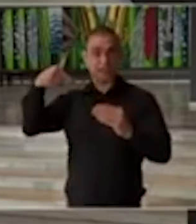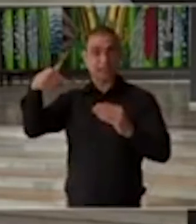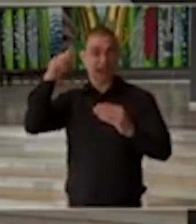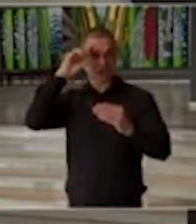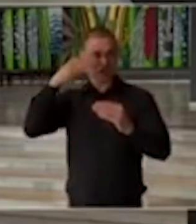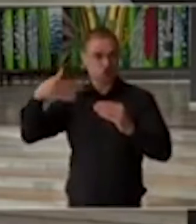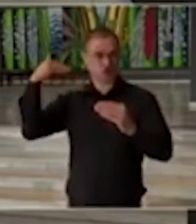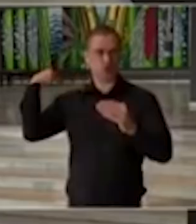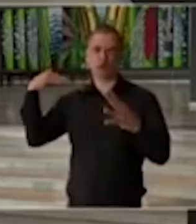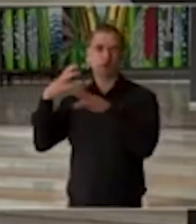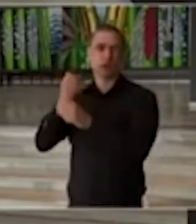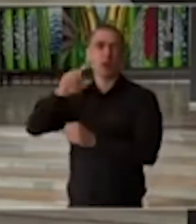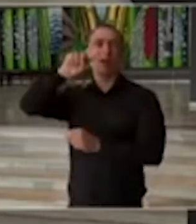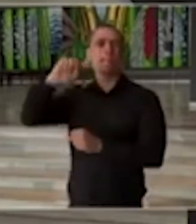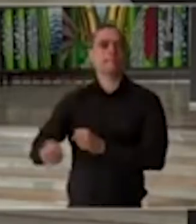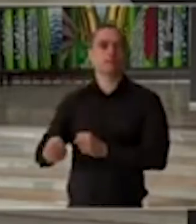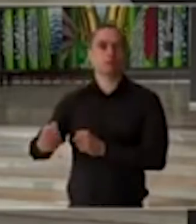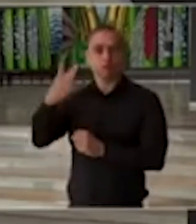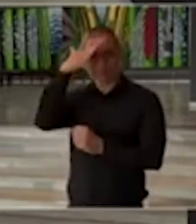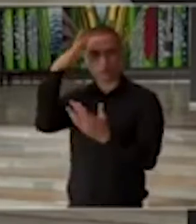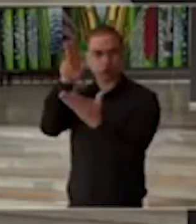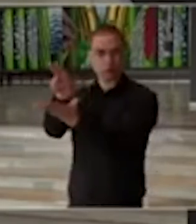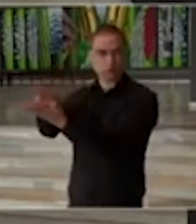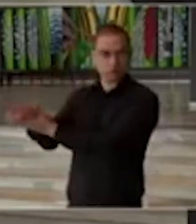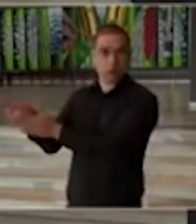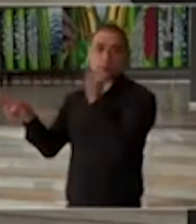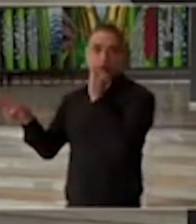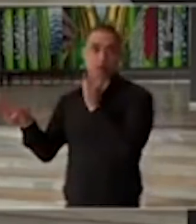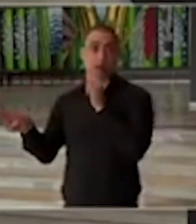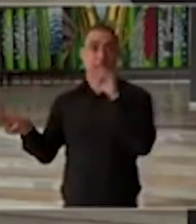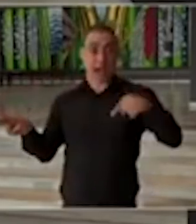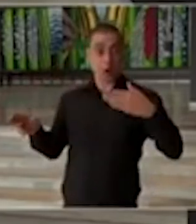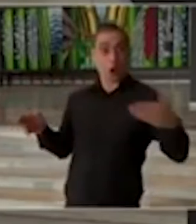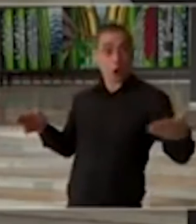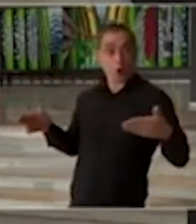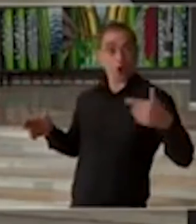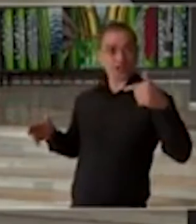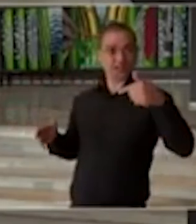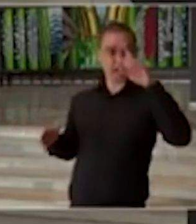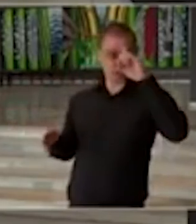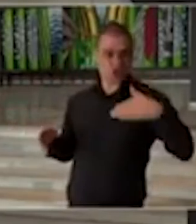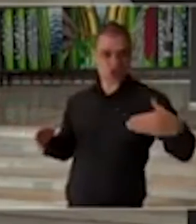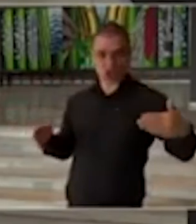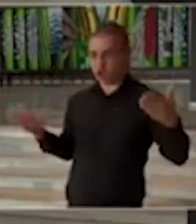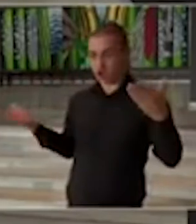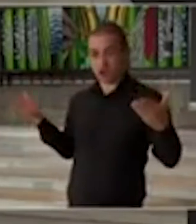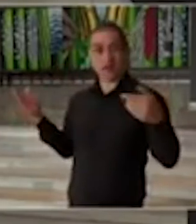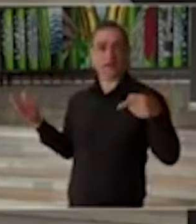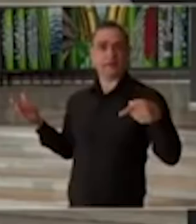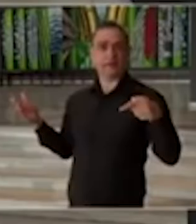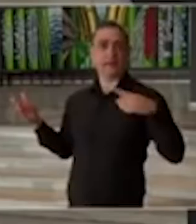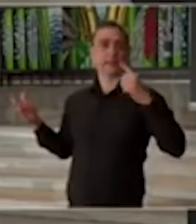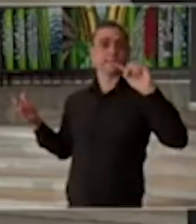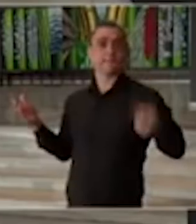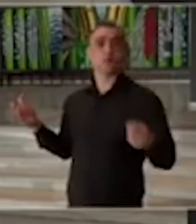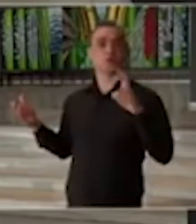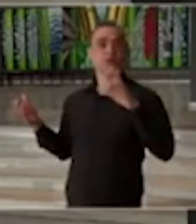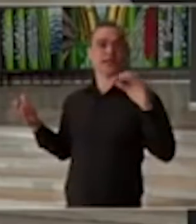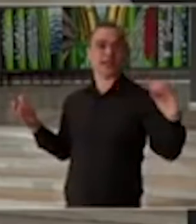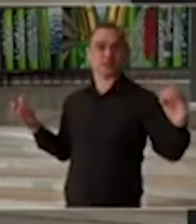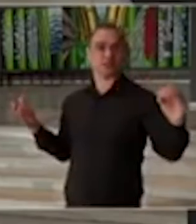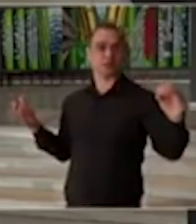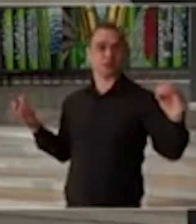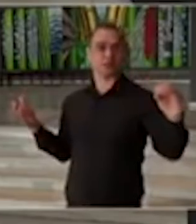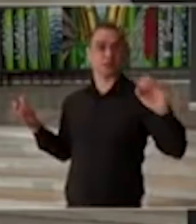teve 1.000 novas internações. E nos 7 dias anteriores, nós tivemos ali 1.500